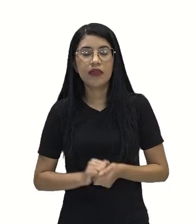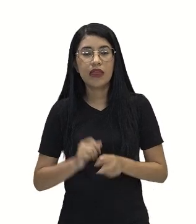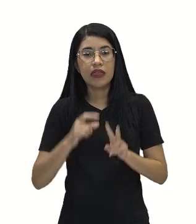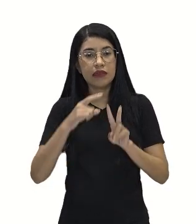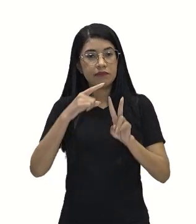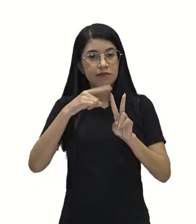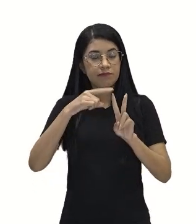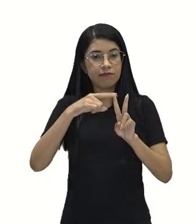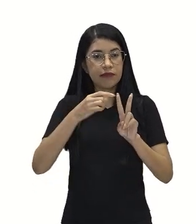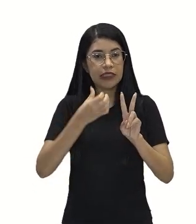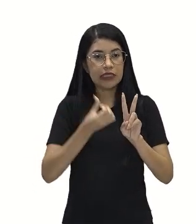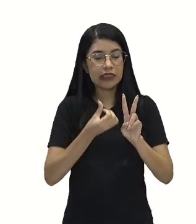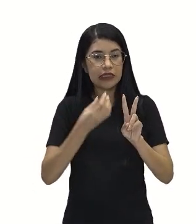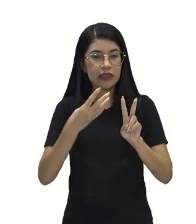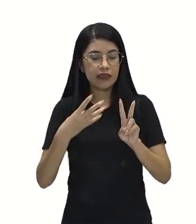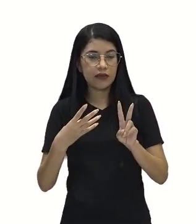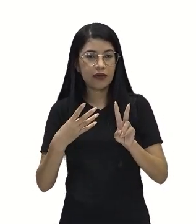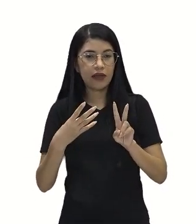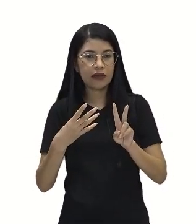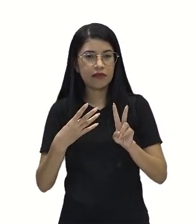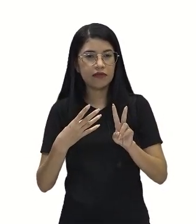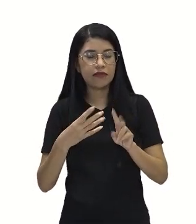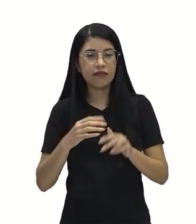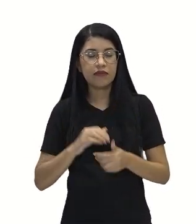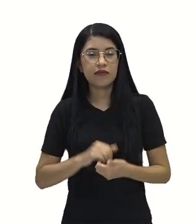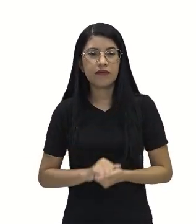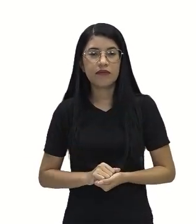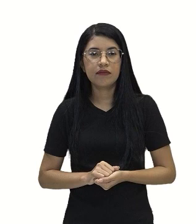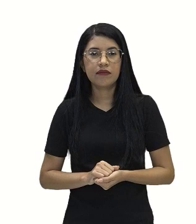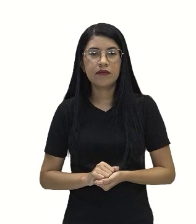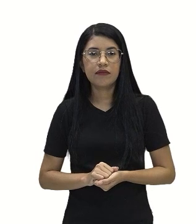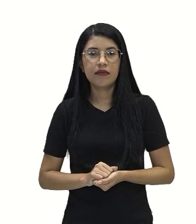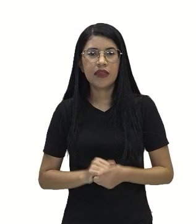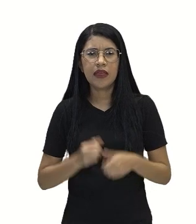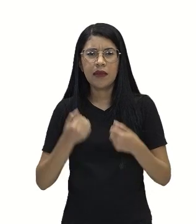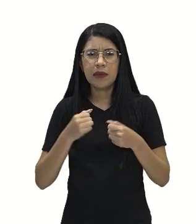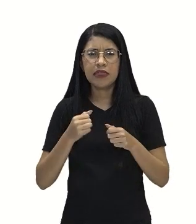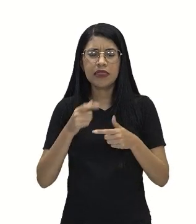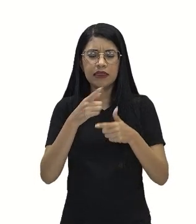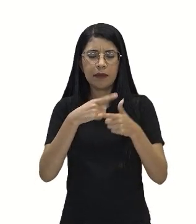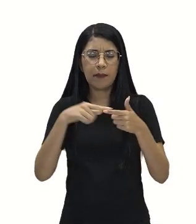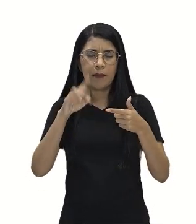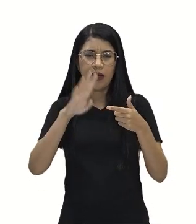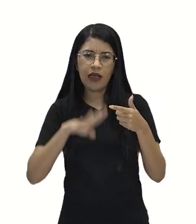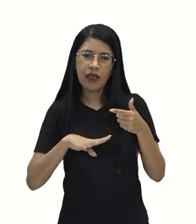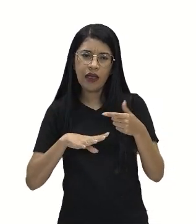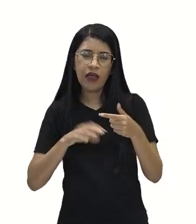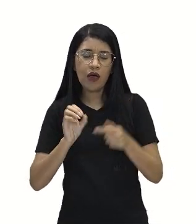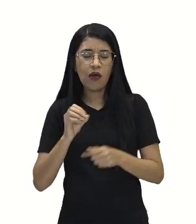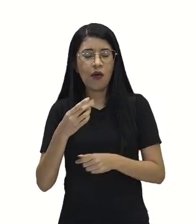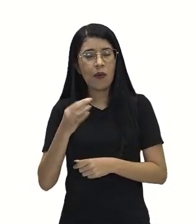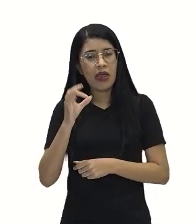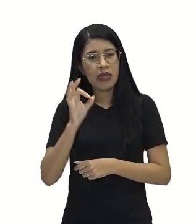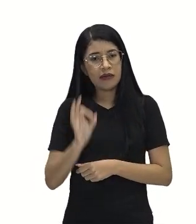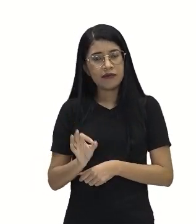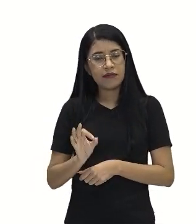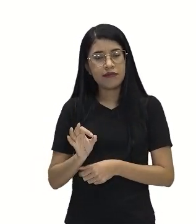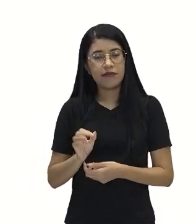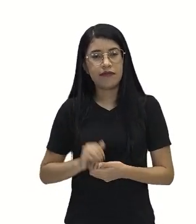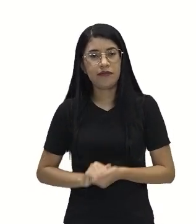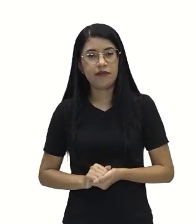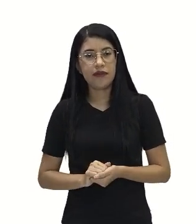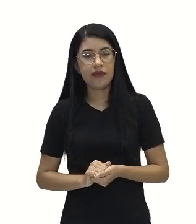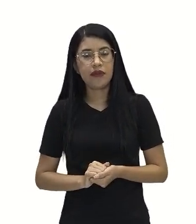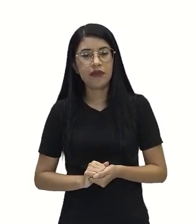64. Vamos ver. Ó. Será que é exata essa daqui? Ou precisa decompor? Você também pode decompor. Olha só.